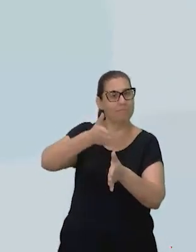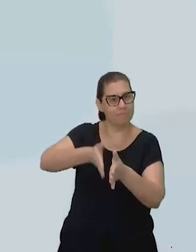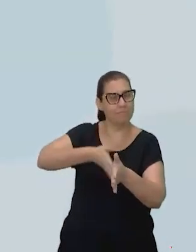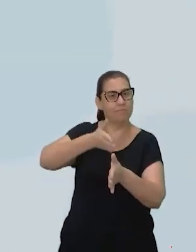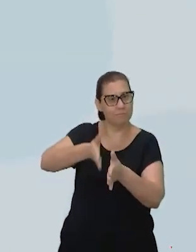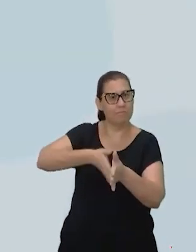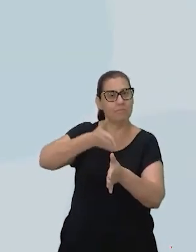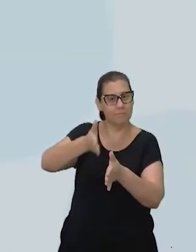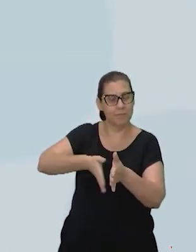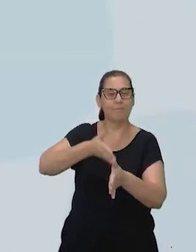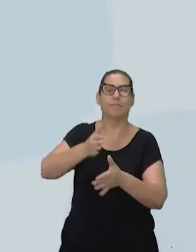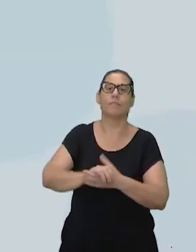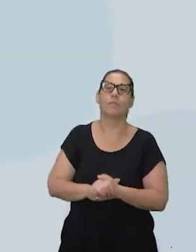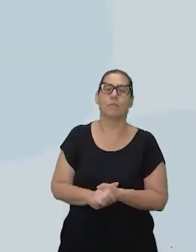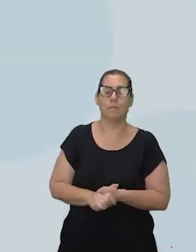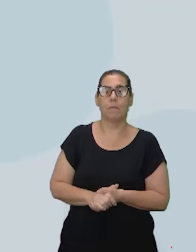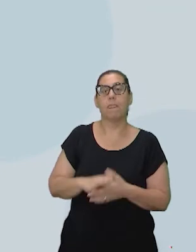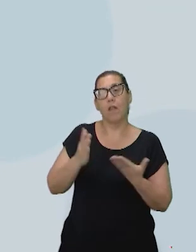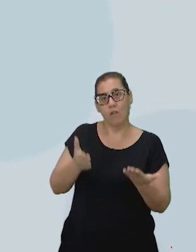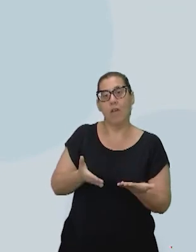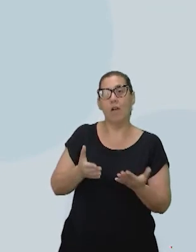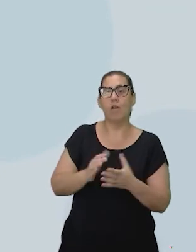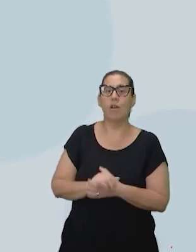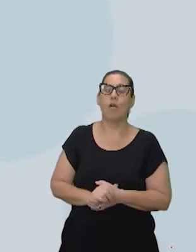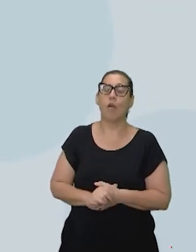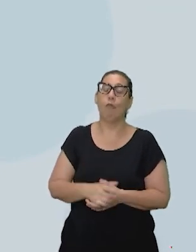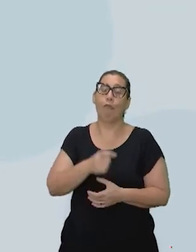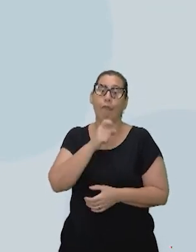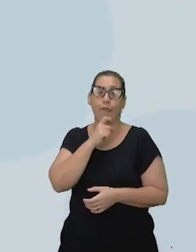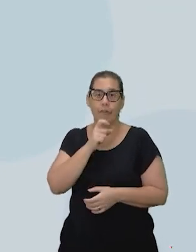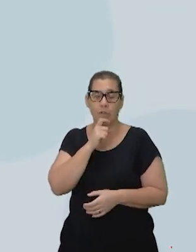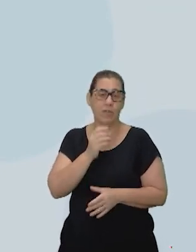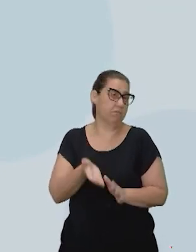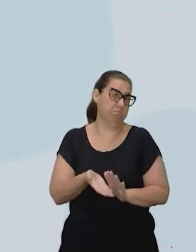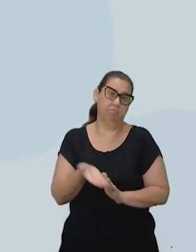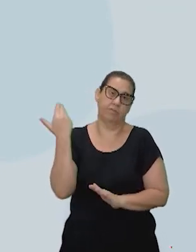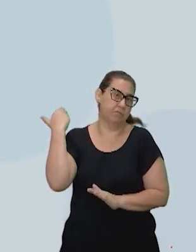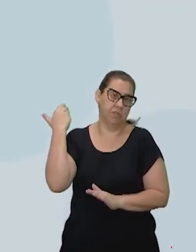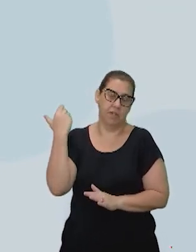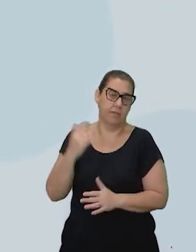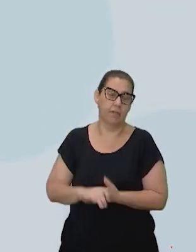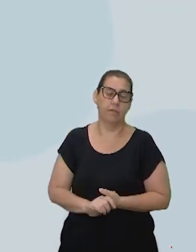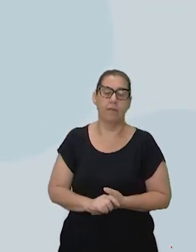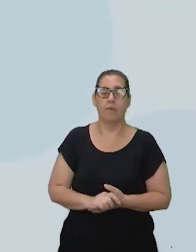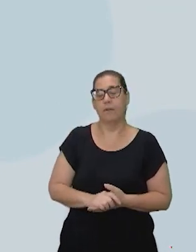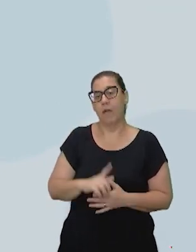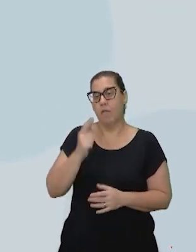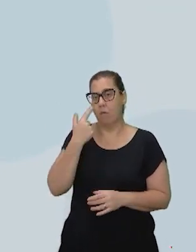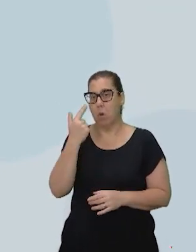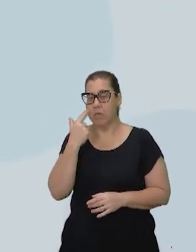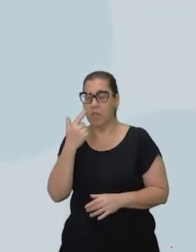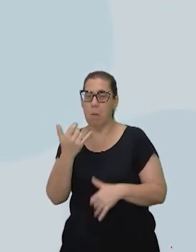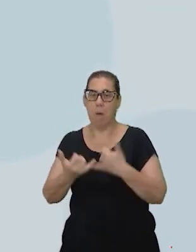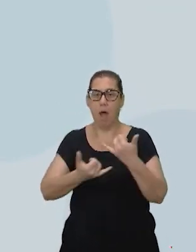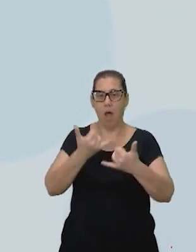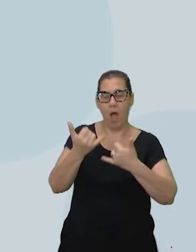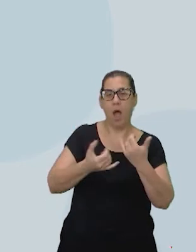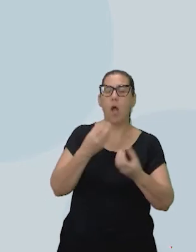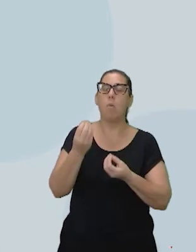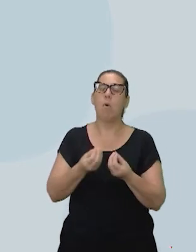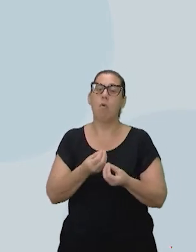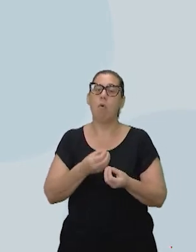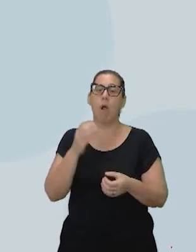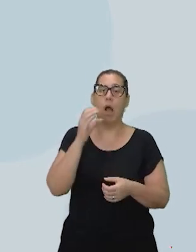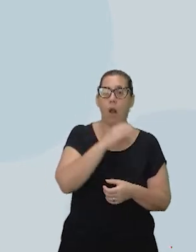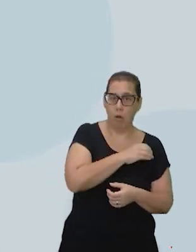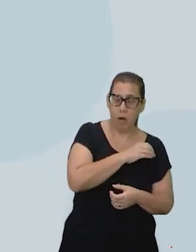ser desperdiçada, o que a gente chama de fonte fria. E aí eu vou fazer uma brincadeira aqui com você que é assim, ó, a fonte